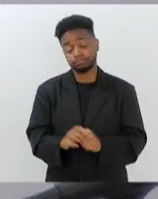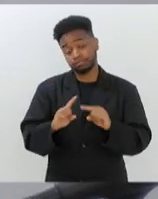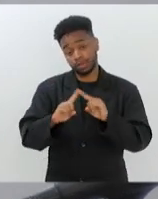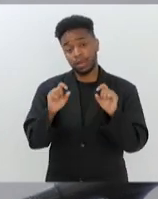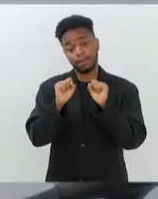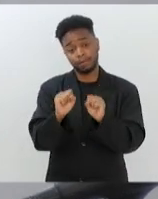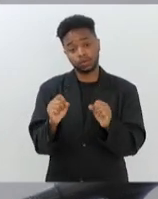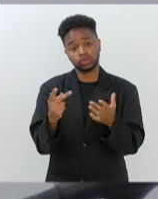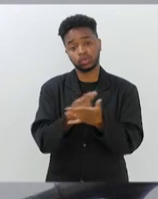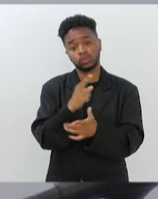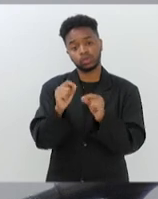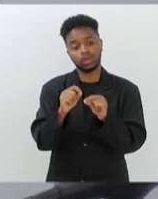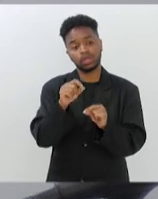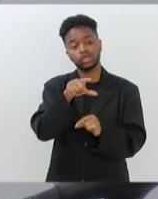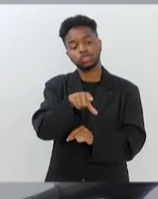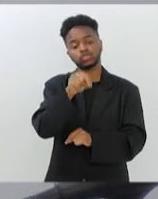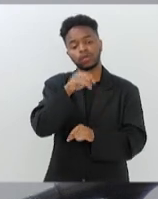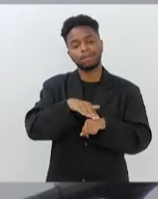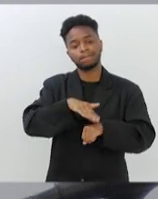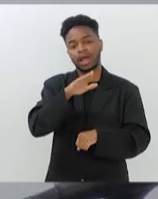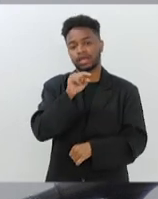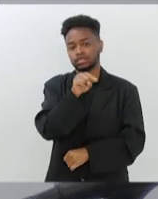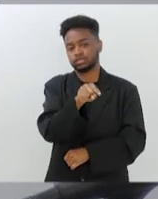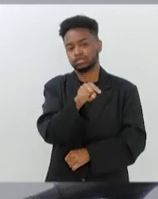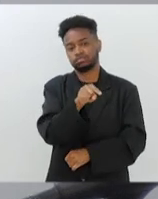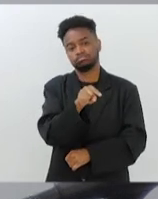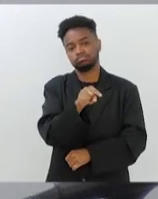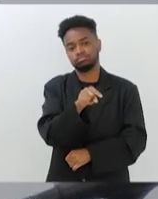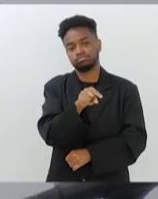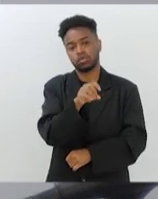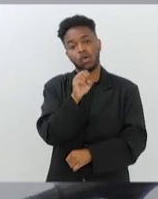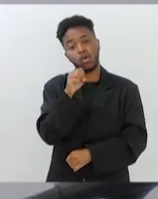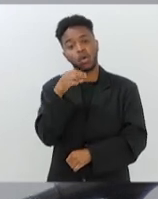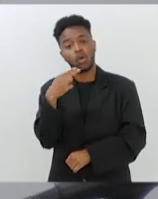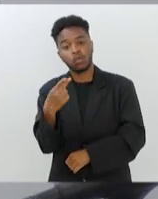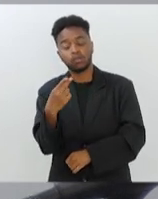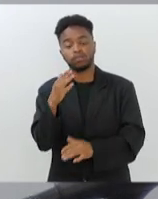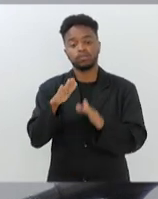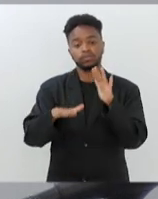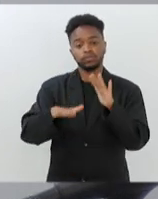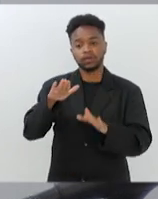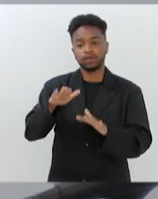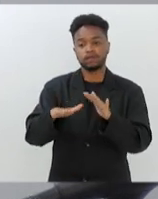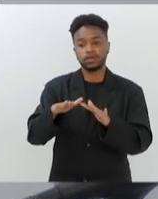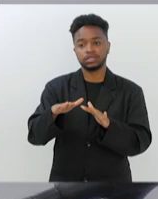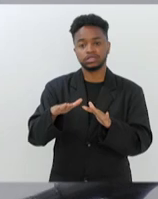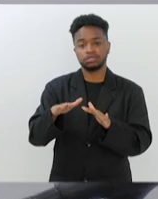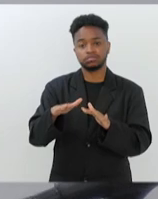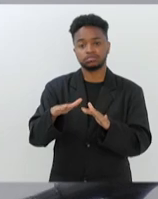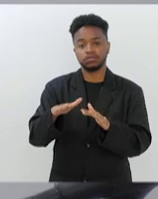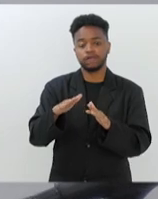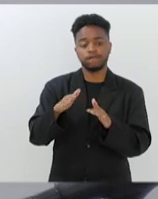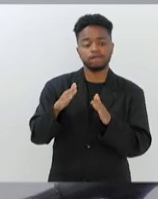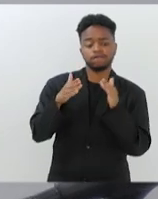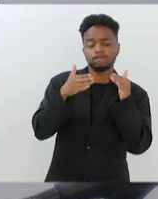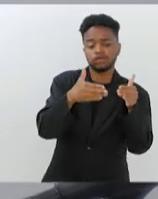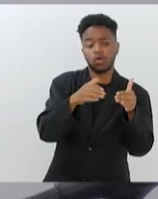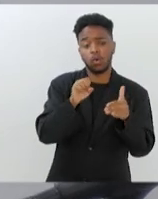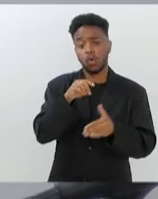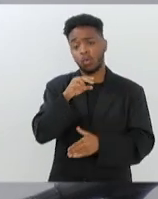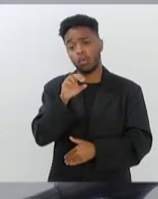uma predileção pode haver uma tendência a determinada empresa ou uma empresa ser melhor que as outras